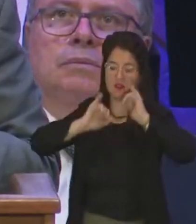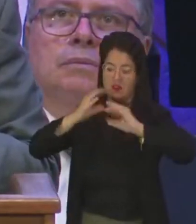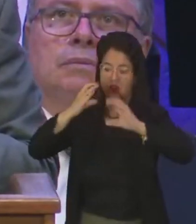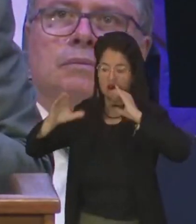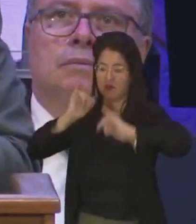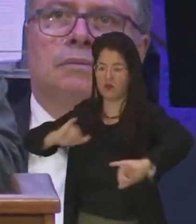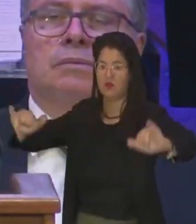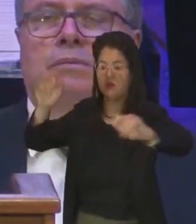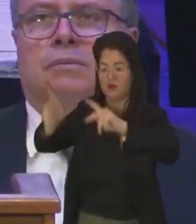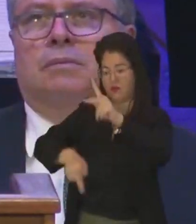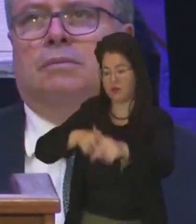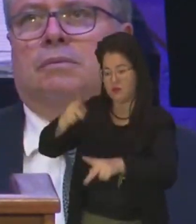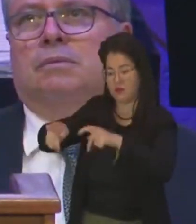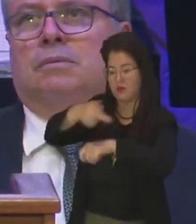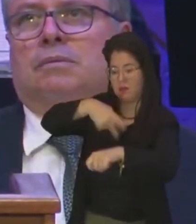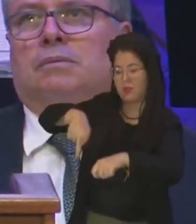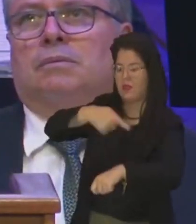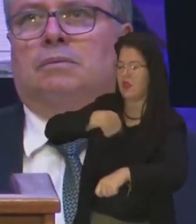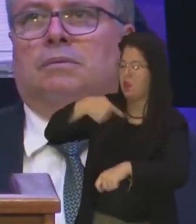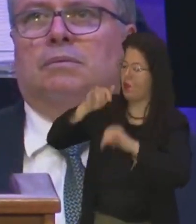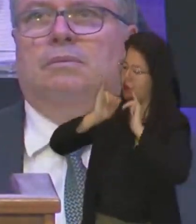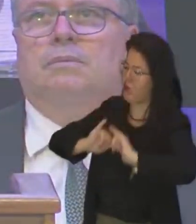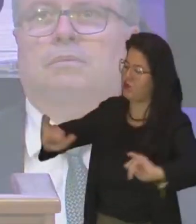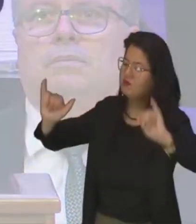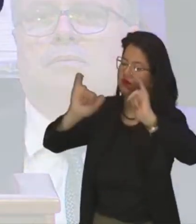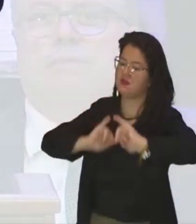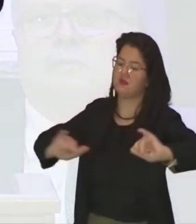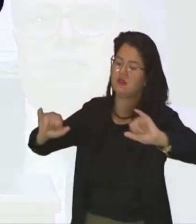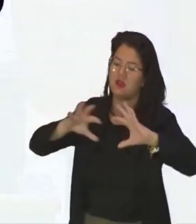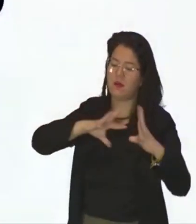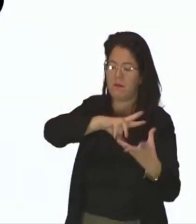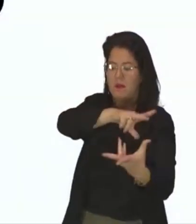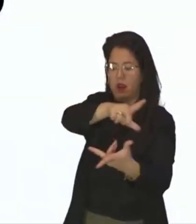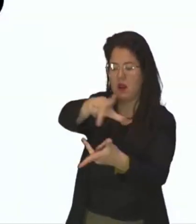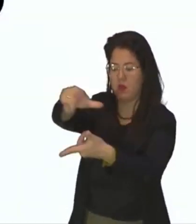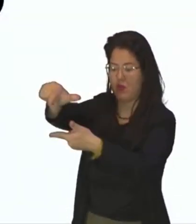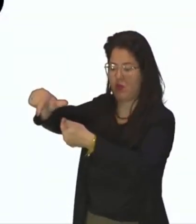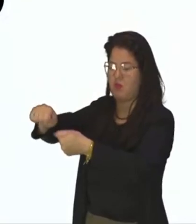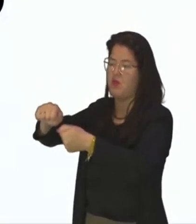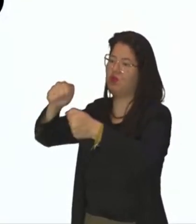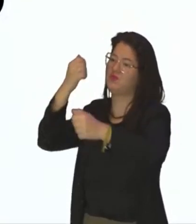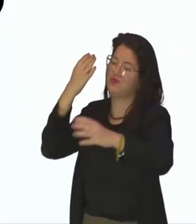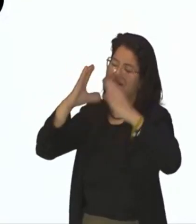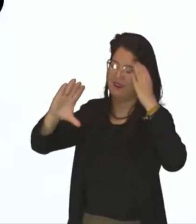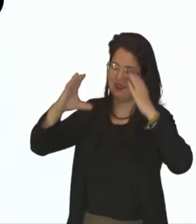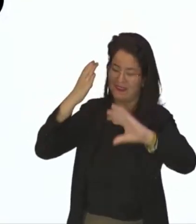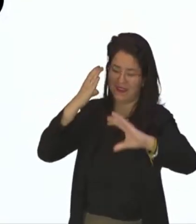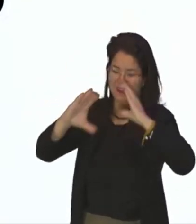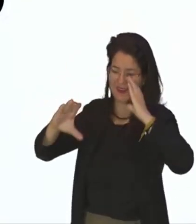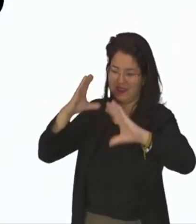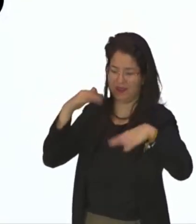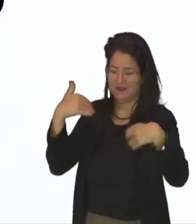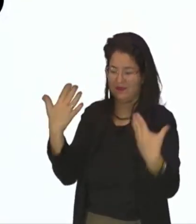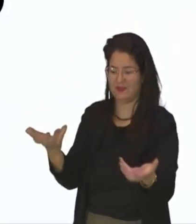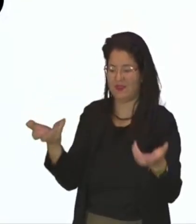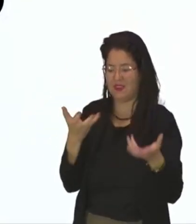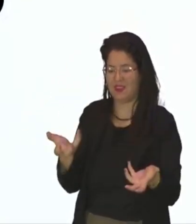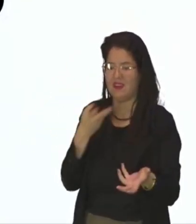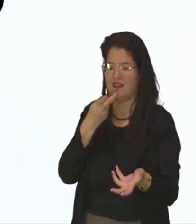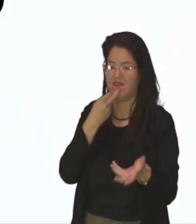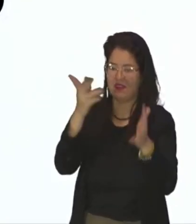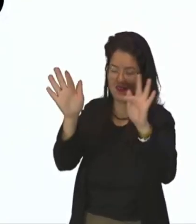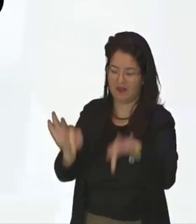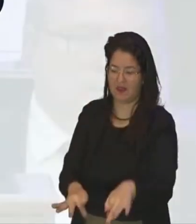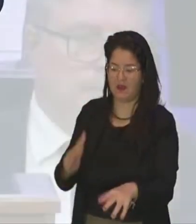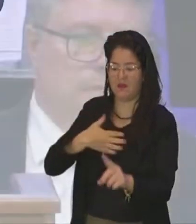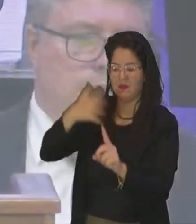às nações. Eu vou anunciar para o mundo todo, cantar. E eu gostaria de encerrar minha